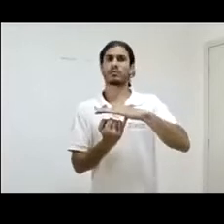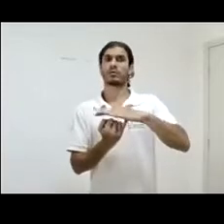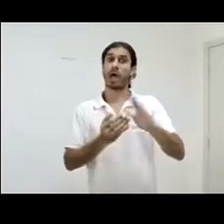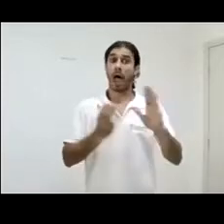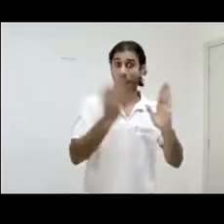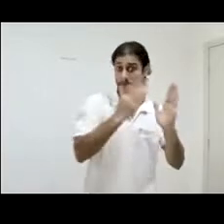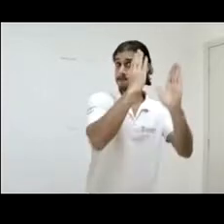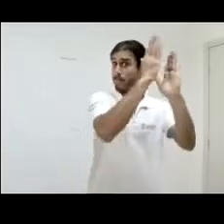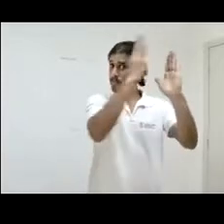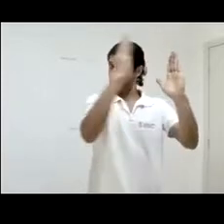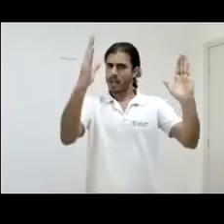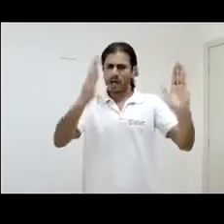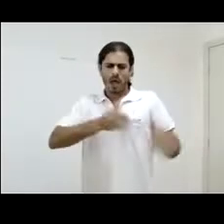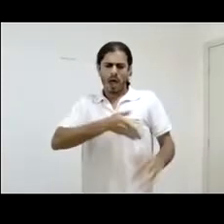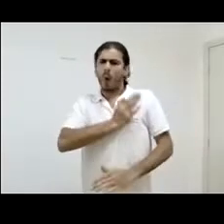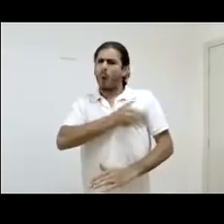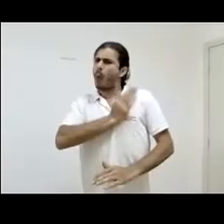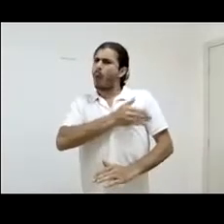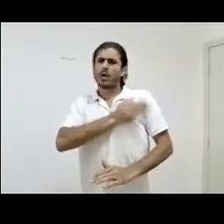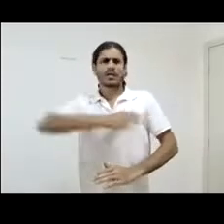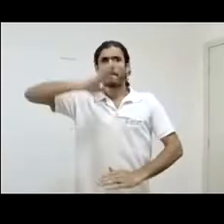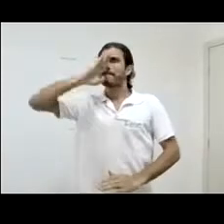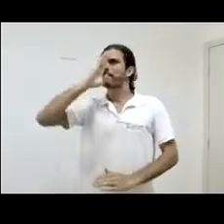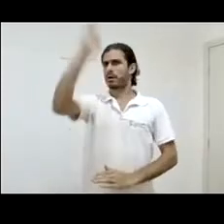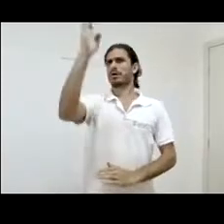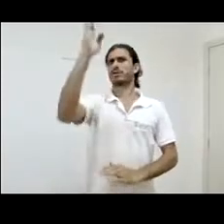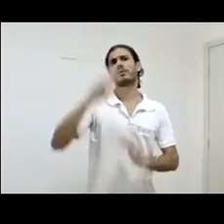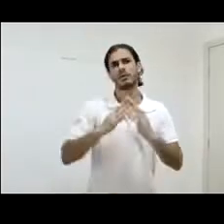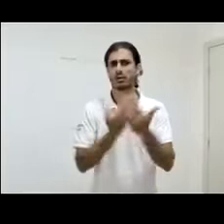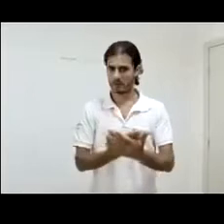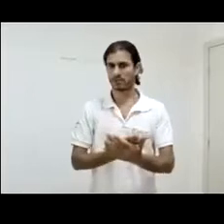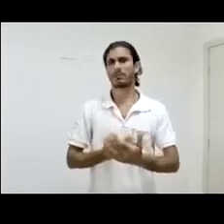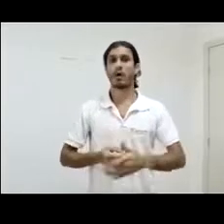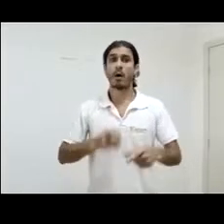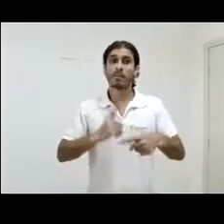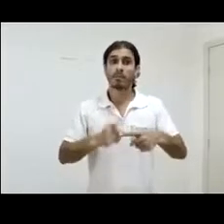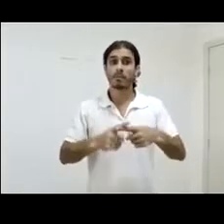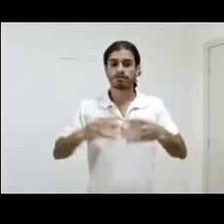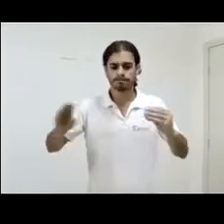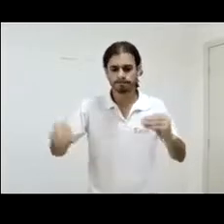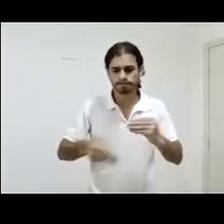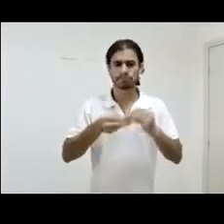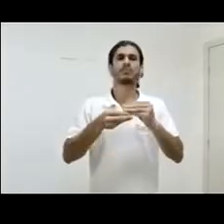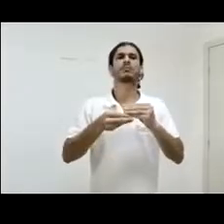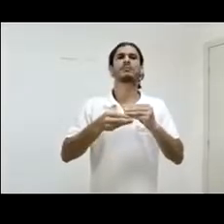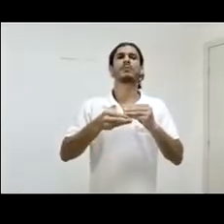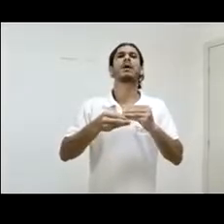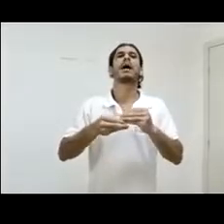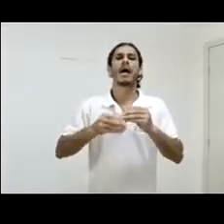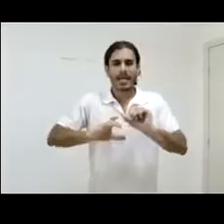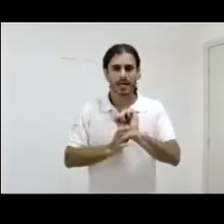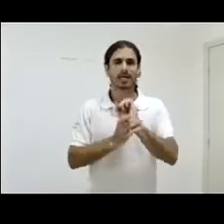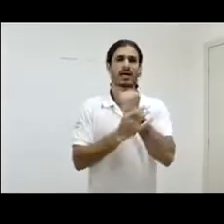também na educação profissional, né? Então, ela deve contribuir com a formação do aluno e também garantir o seu